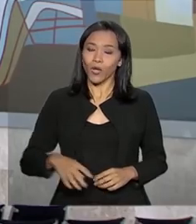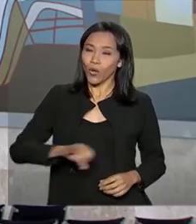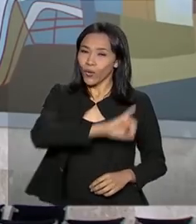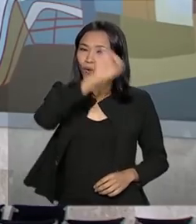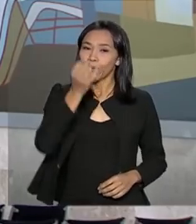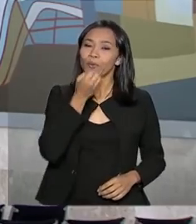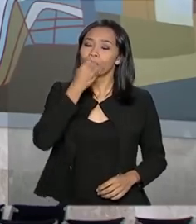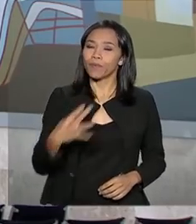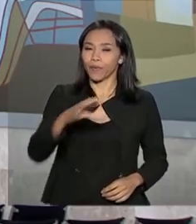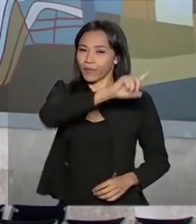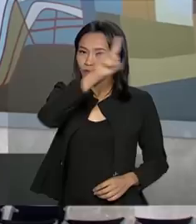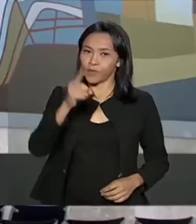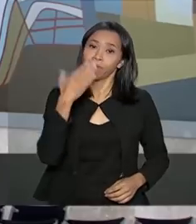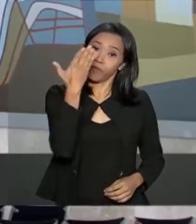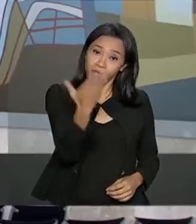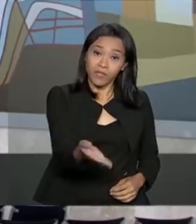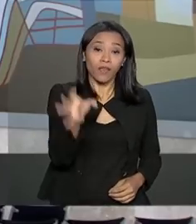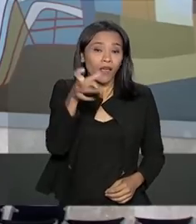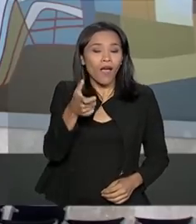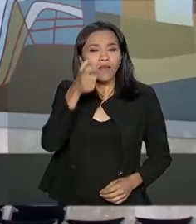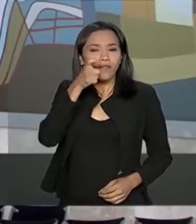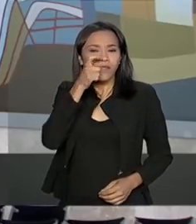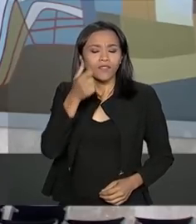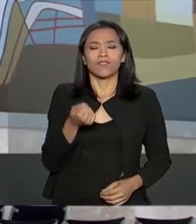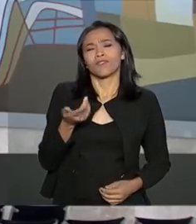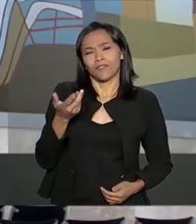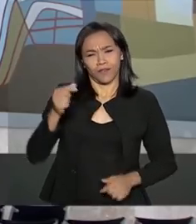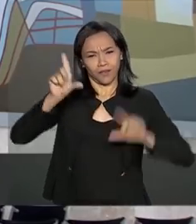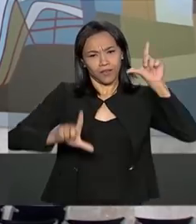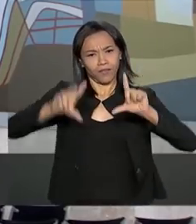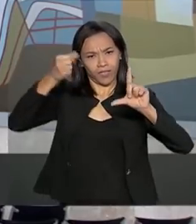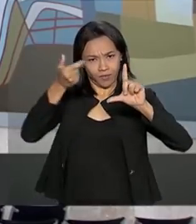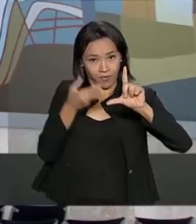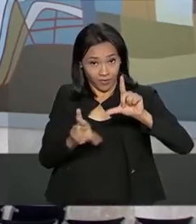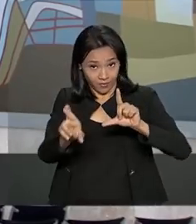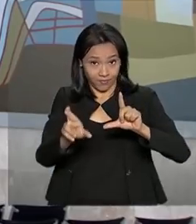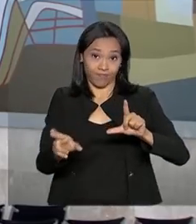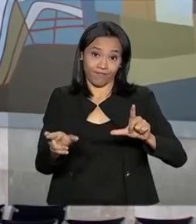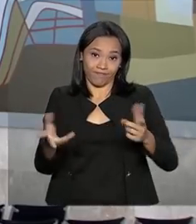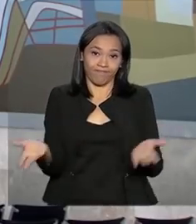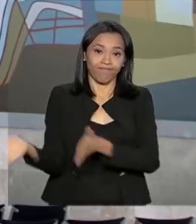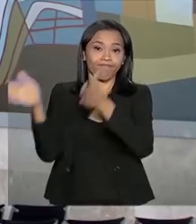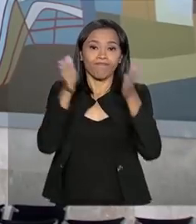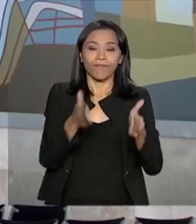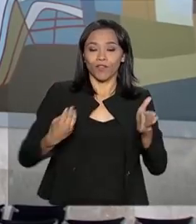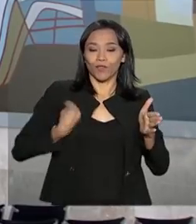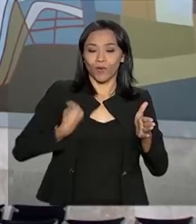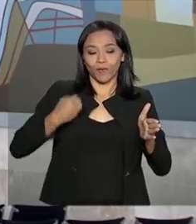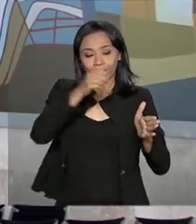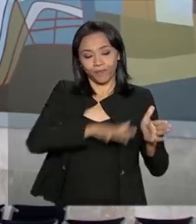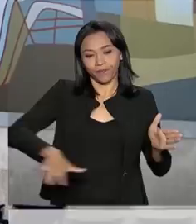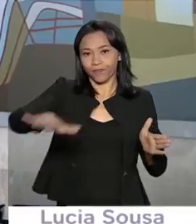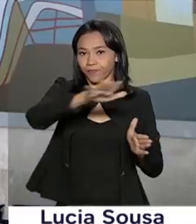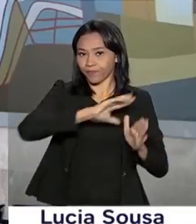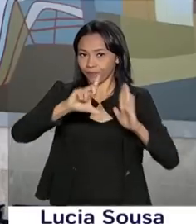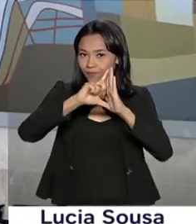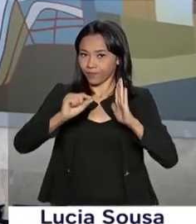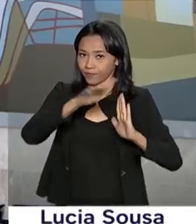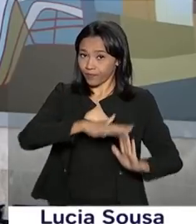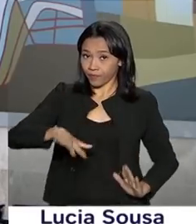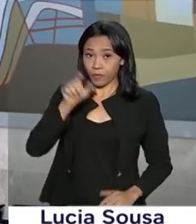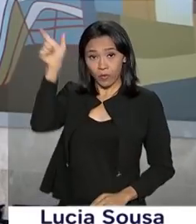Olá, bom dia para você que acompanha a NBR, a TV do Governo Federal. Eu estou no Palácio do Planalto, onde o presidente